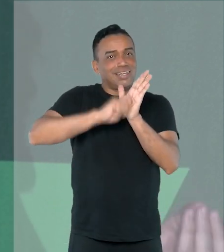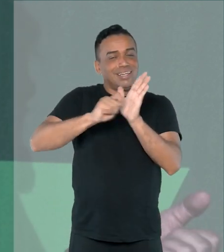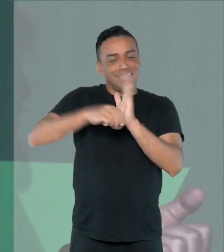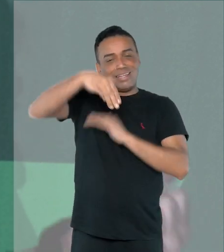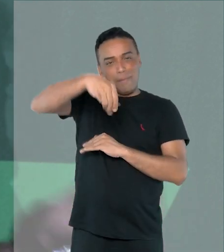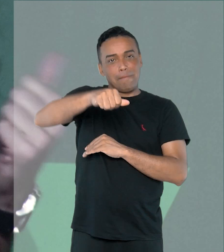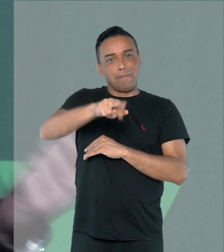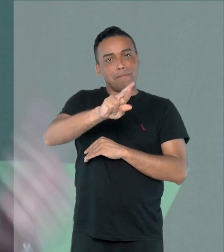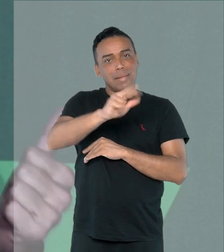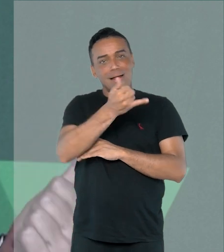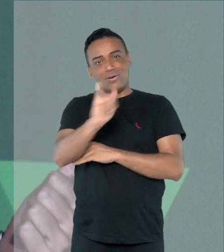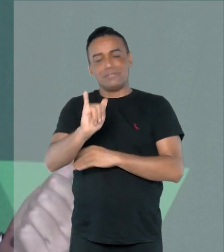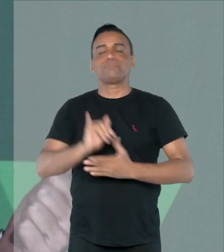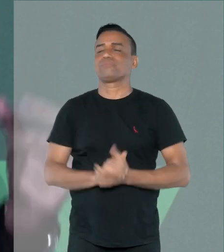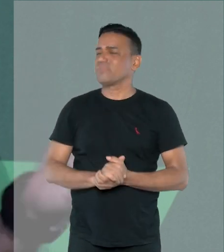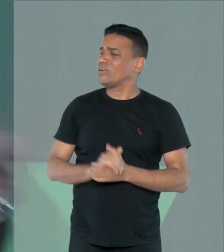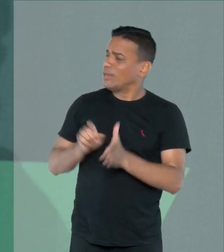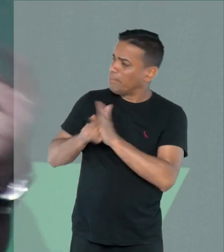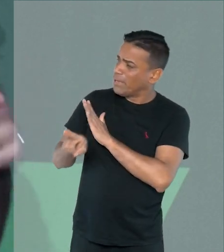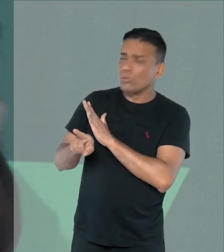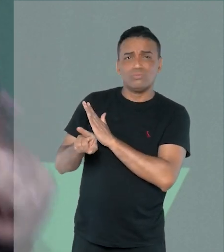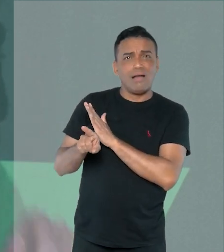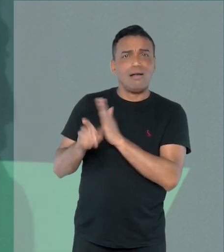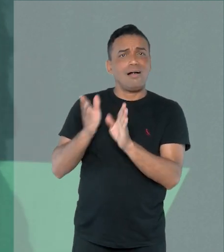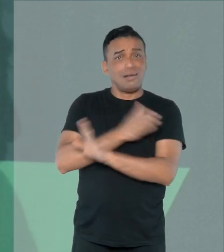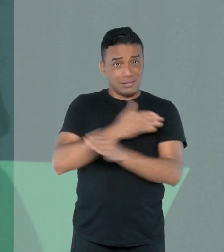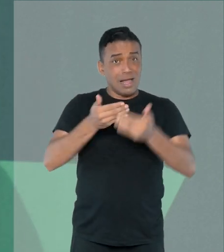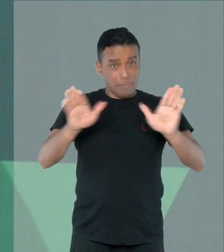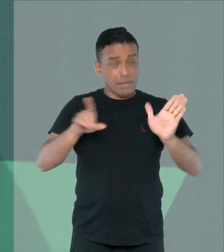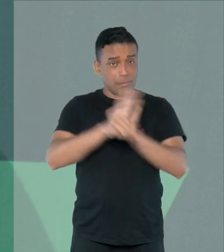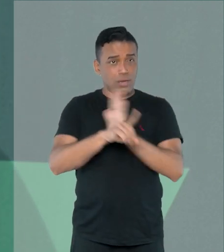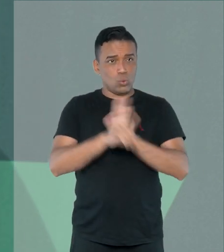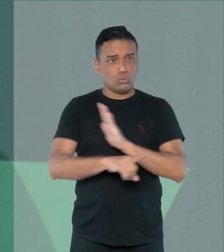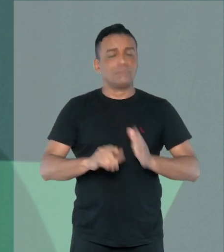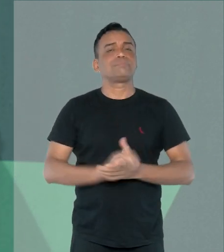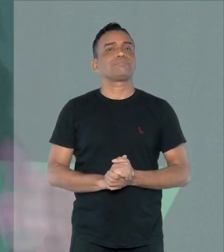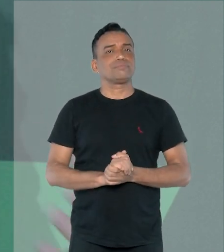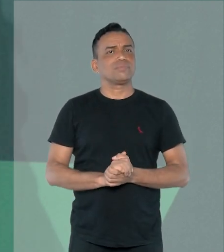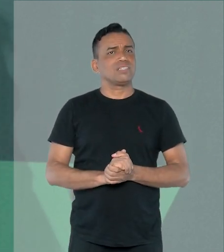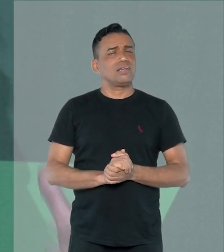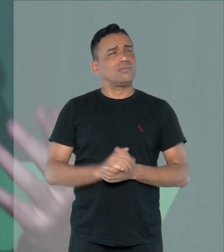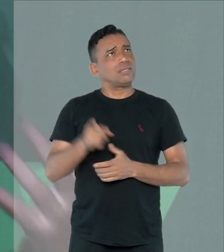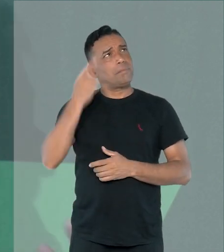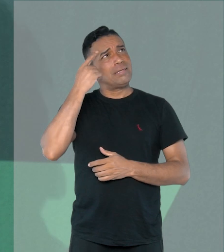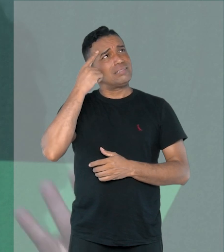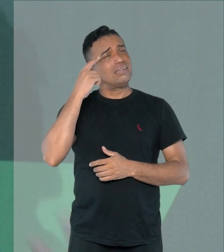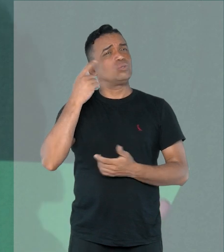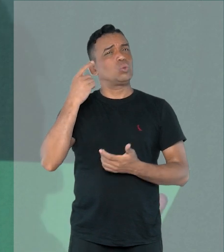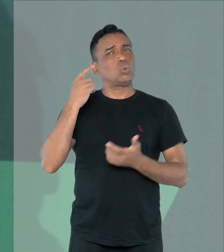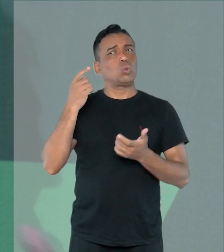Eu queria aproveitar, Mary, e não posso deixar de perguntar, antes de abrir as perguntas para as pessoas aqui, considerando todo esse